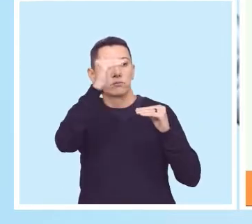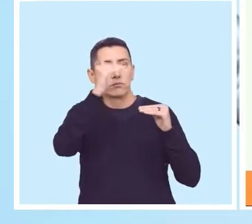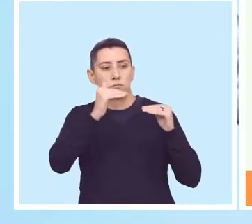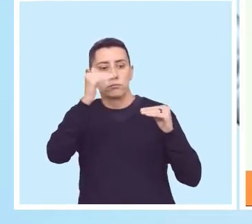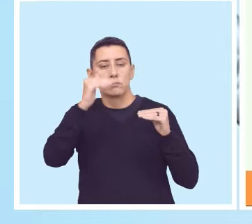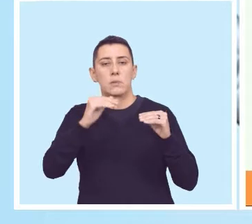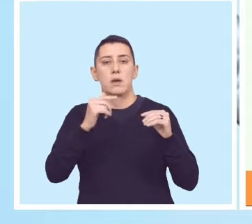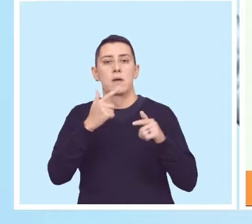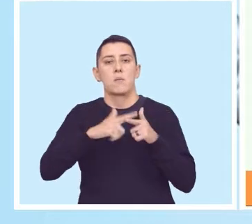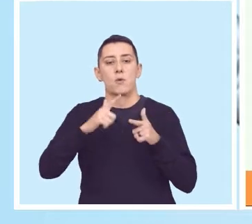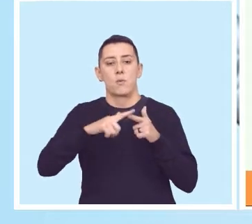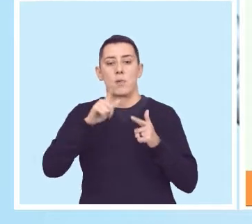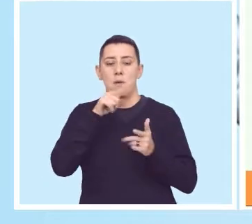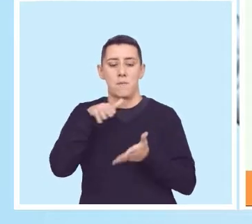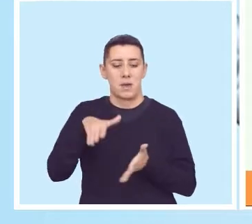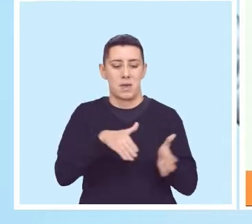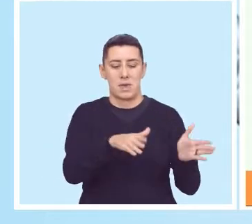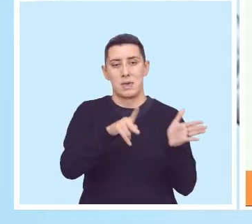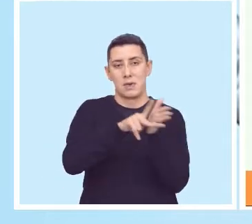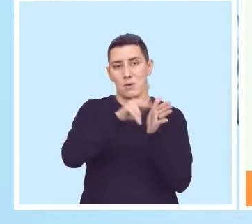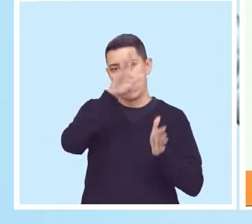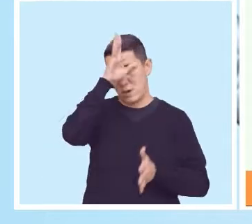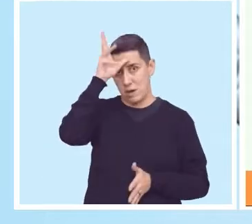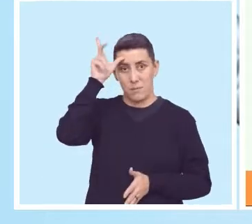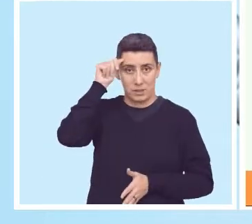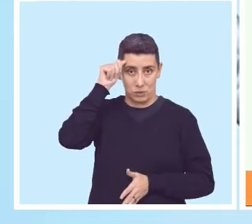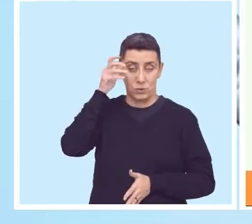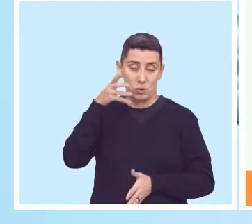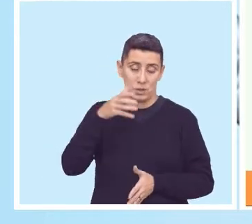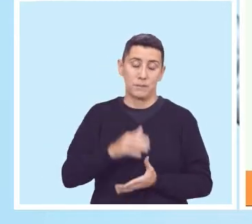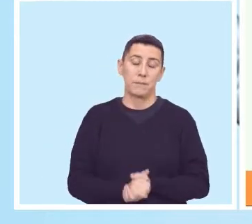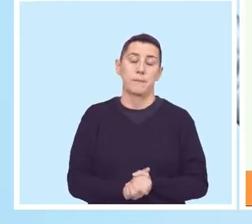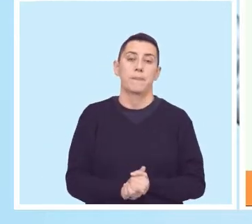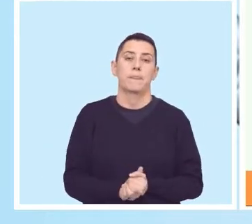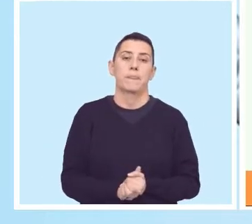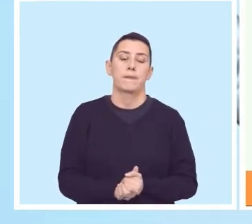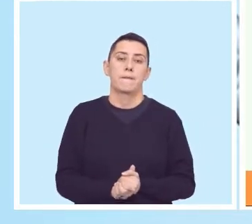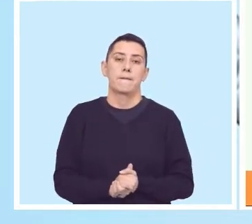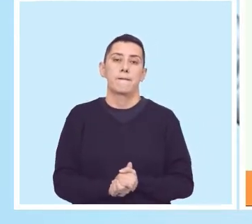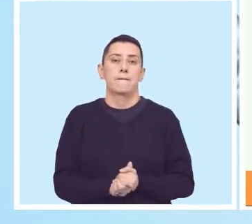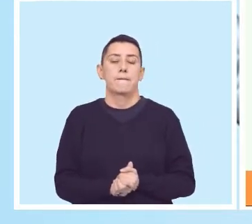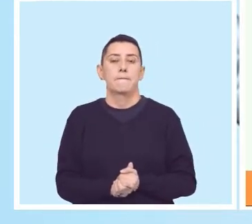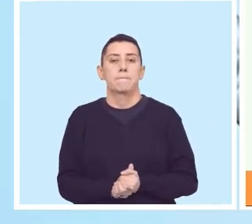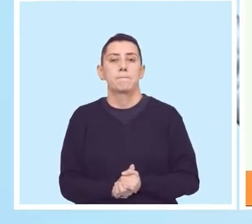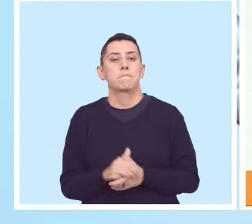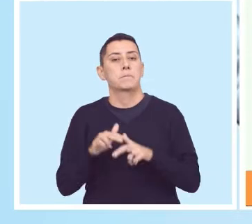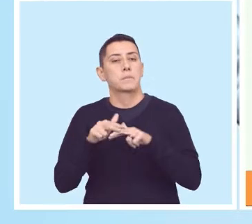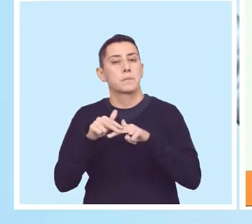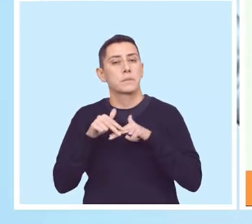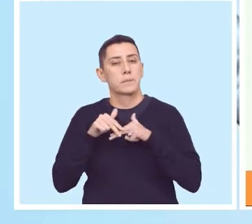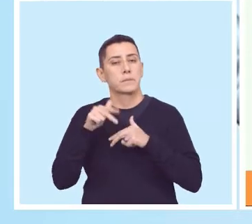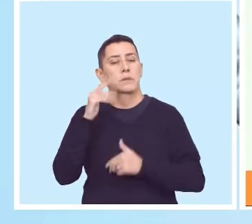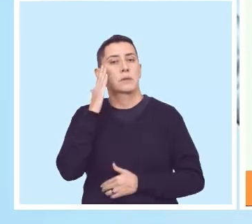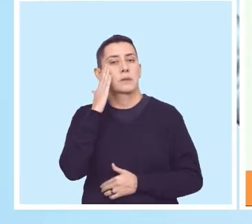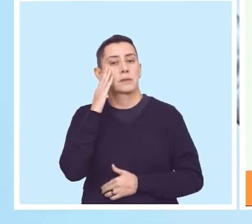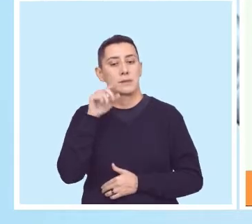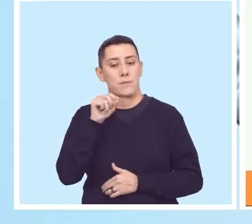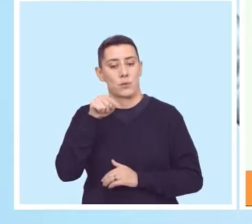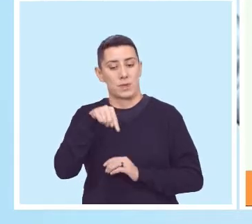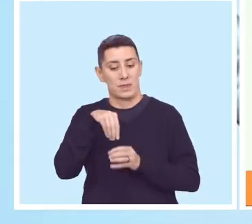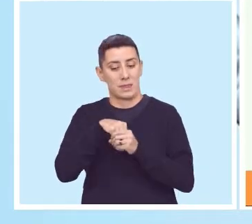degradação em rios da Amazônia. E aí, uma parte, né? Especificamente aqui, para o nosso